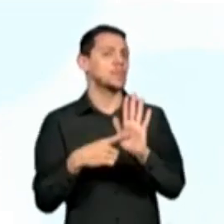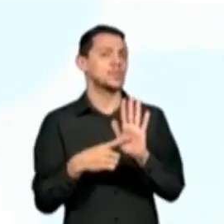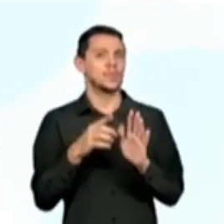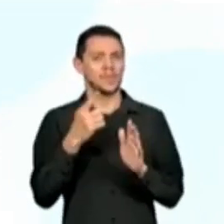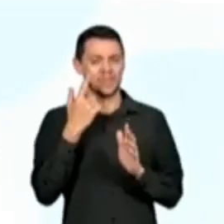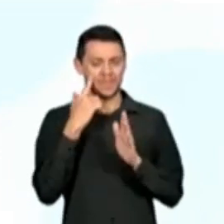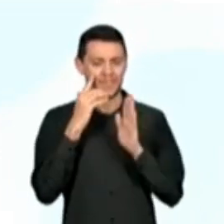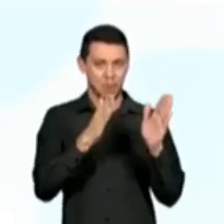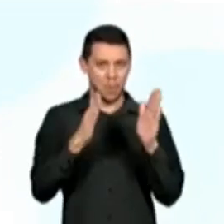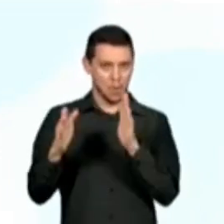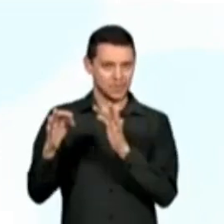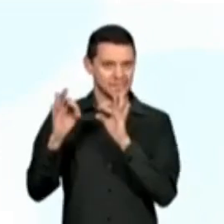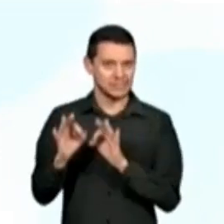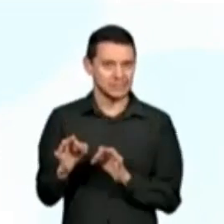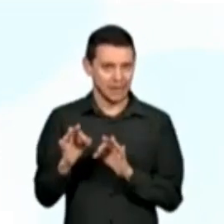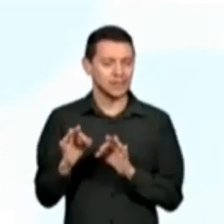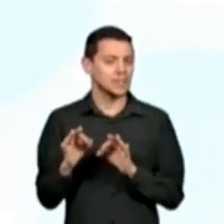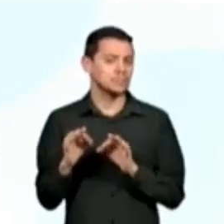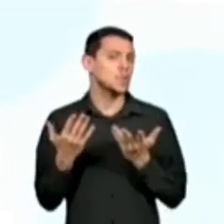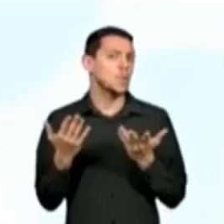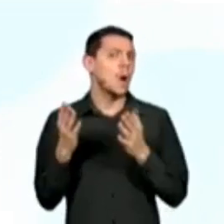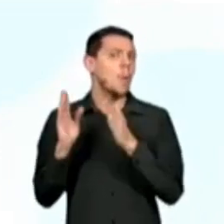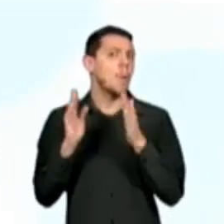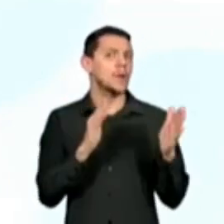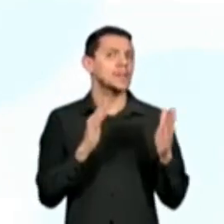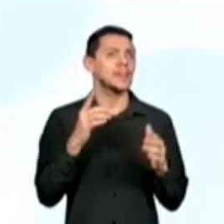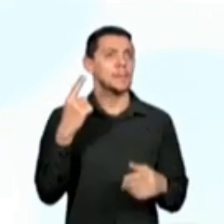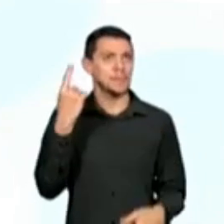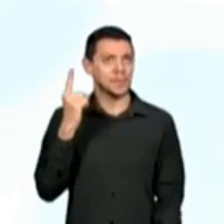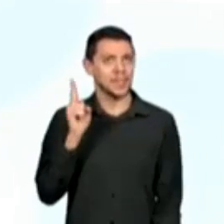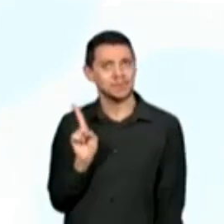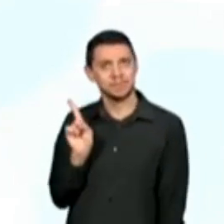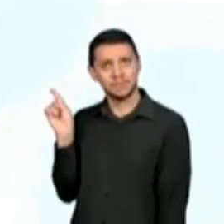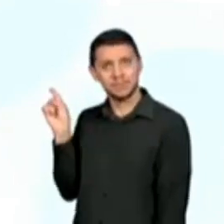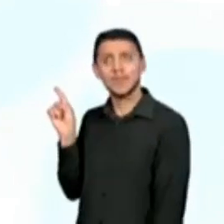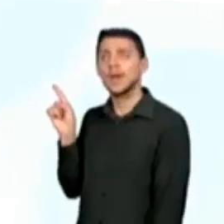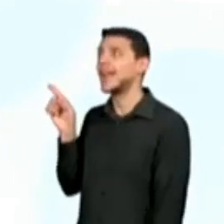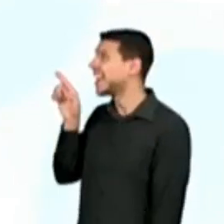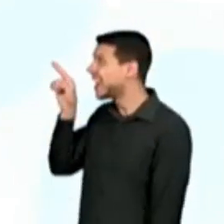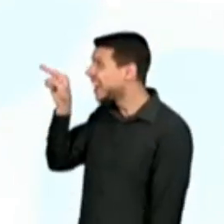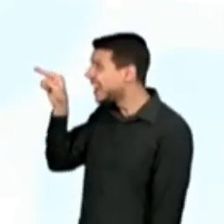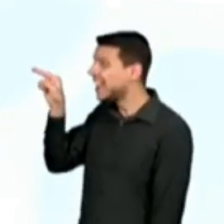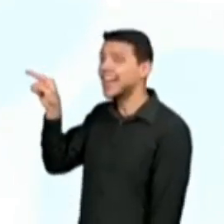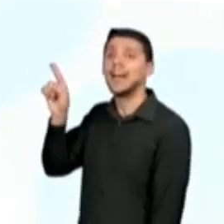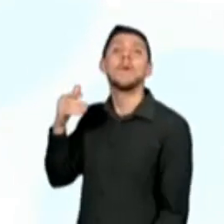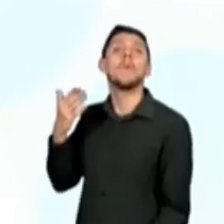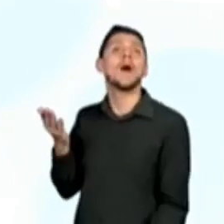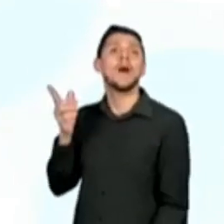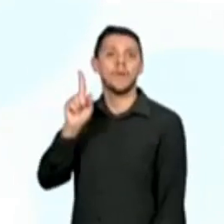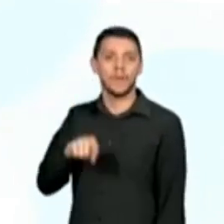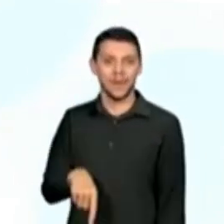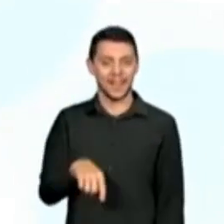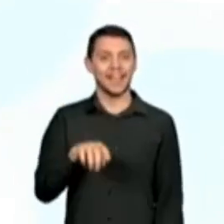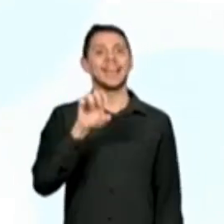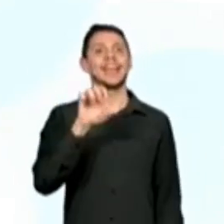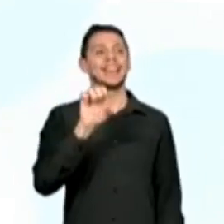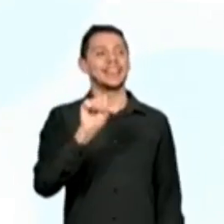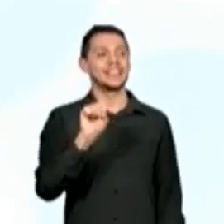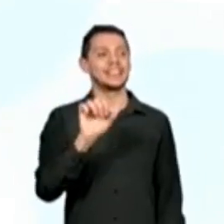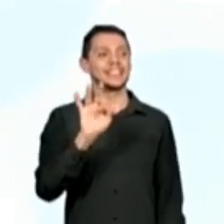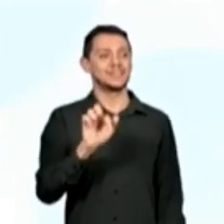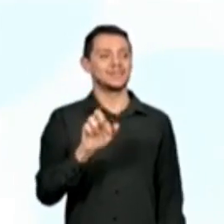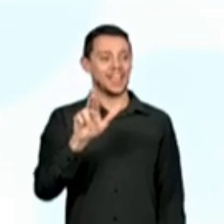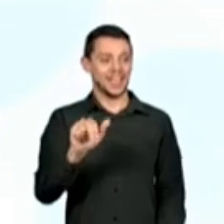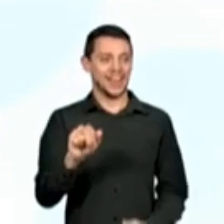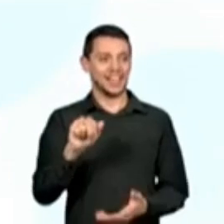gente vai começar aí descobrir. com essa primeira imagem, Que é uma certo? esfera. É uma esfera? É. Você está certa disso? Estou. Você